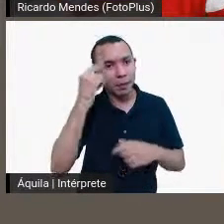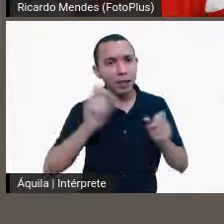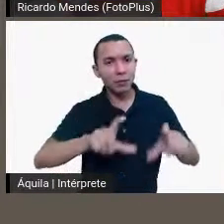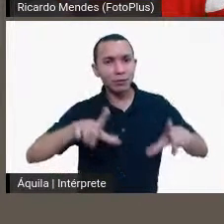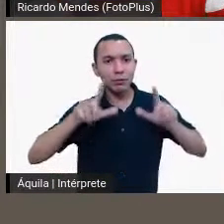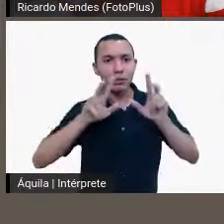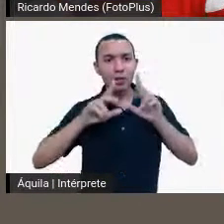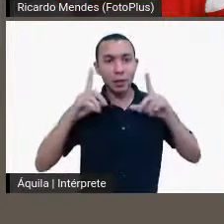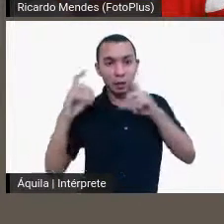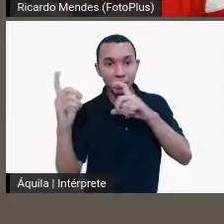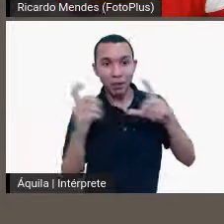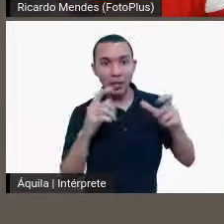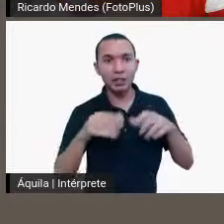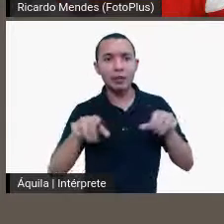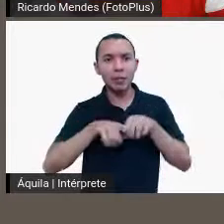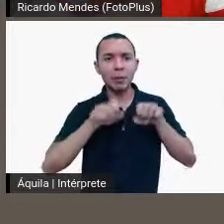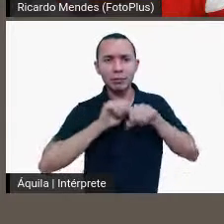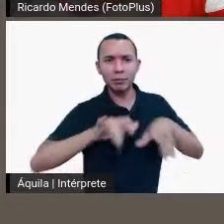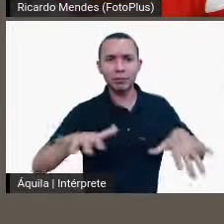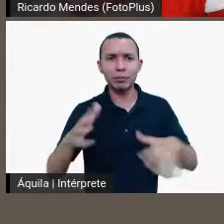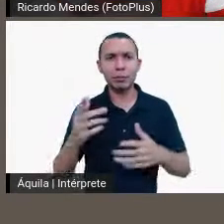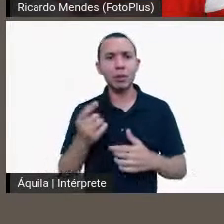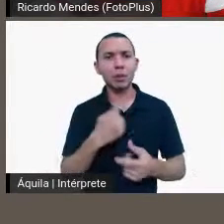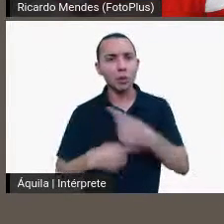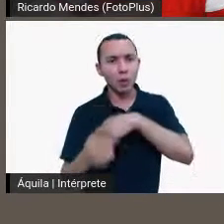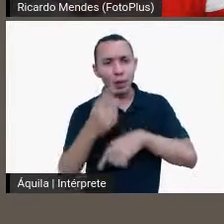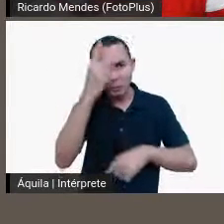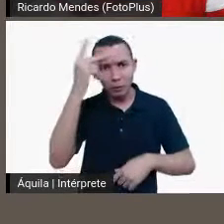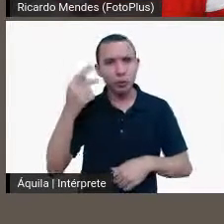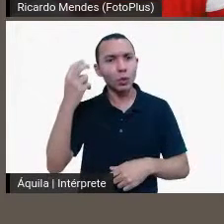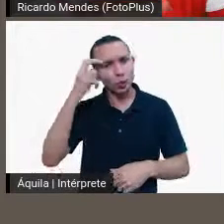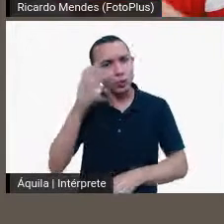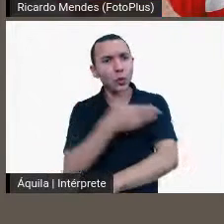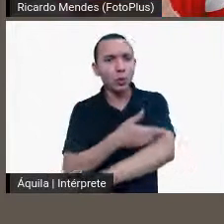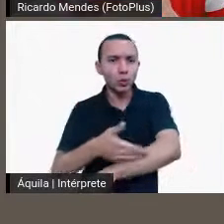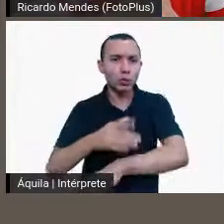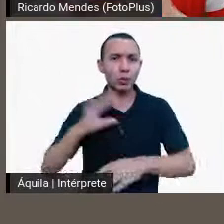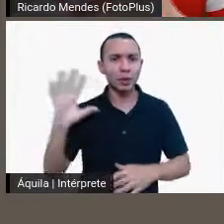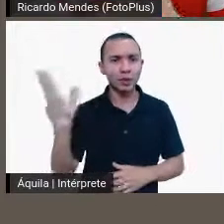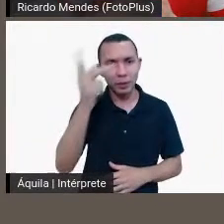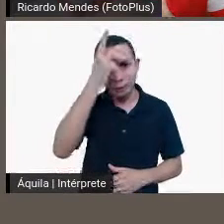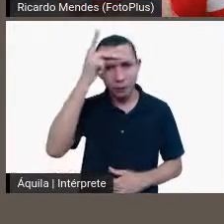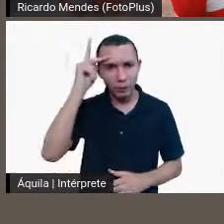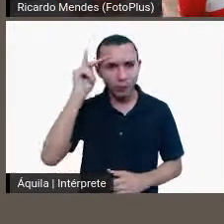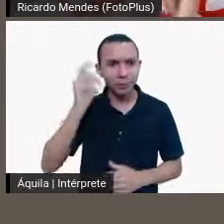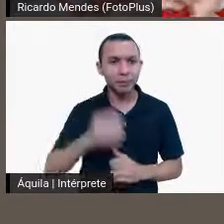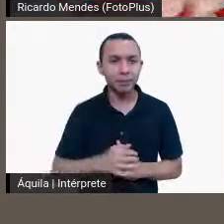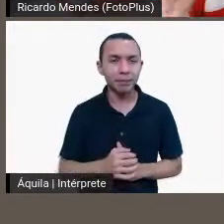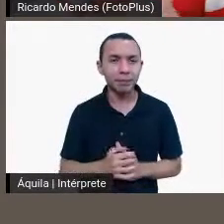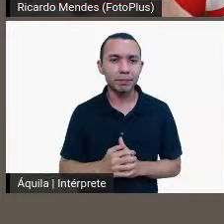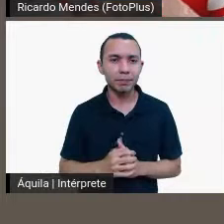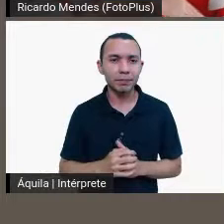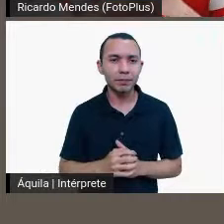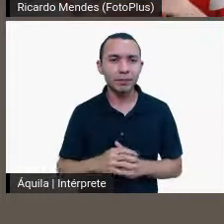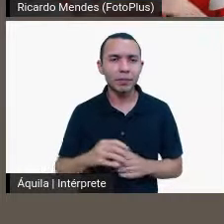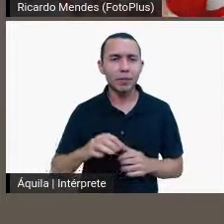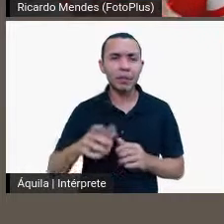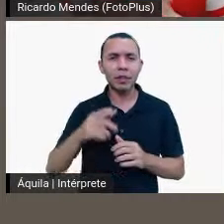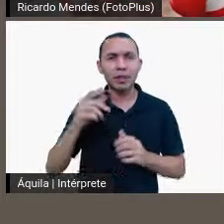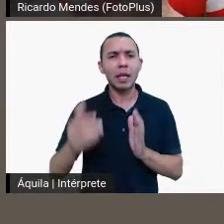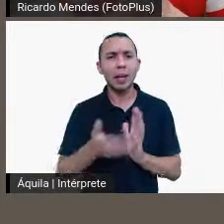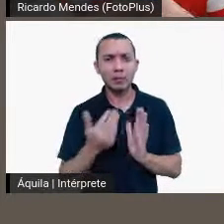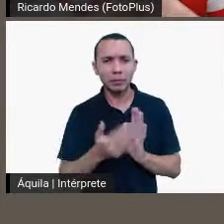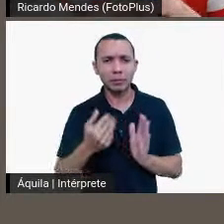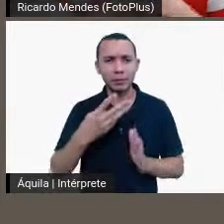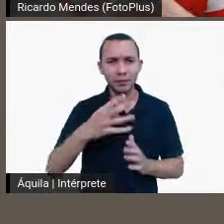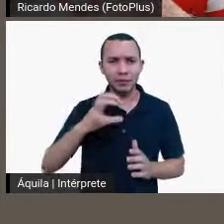em essência, sua circulação, seu impacto nos modos e costumes. Voltemos ao ensaio de Boris Kocai. Com cerca de 40 páginas,